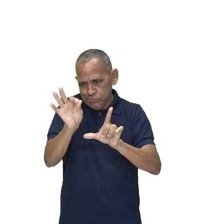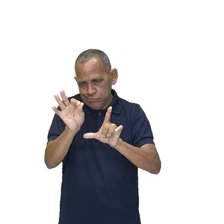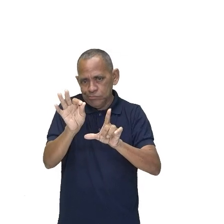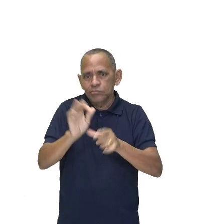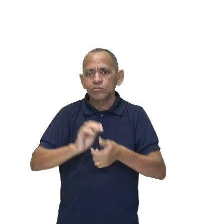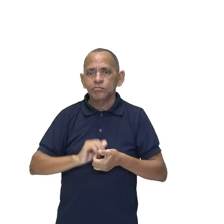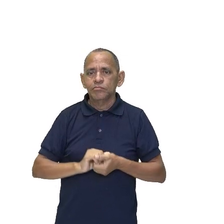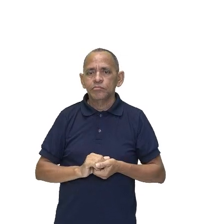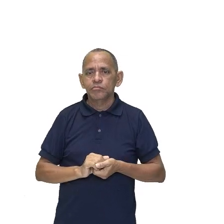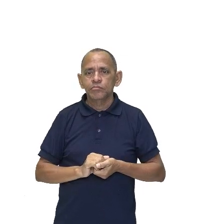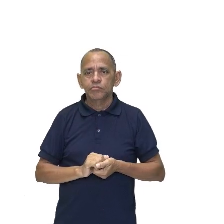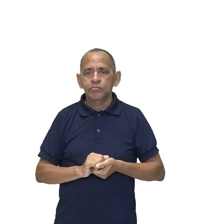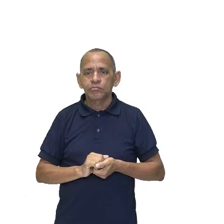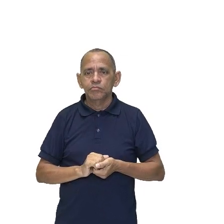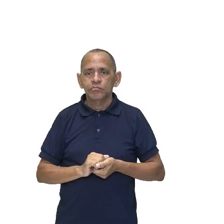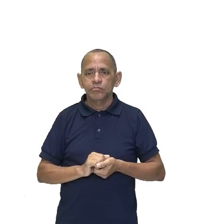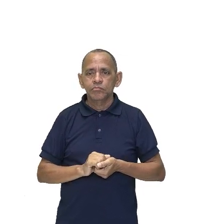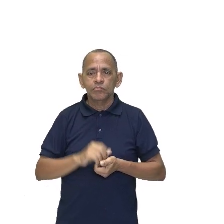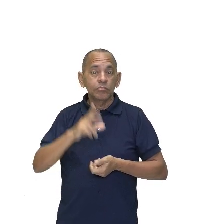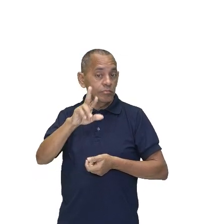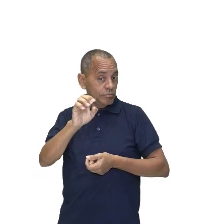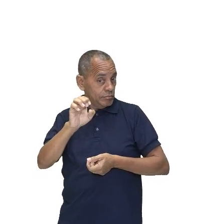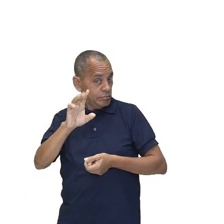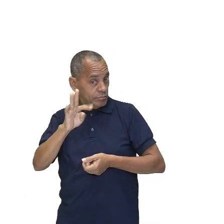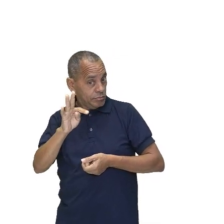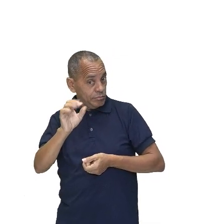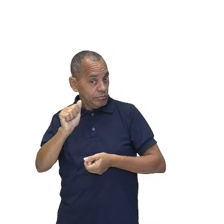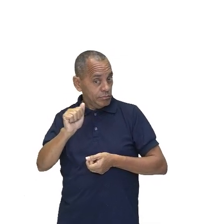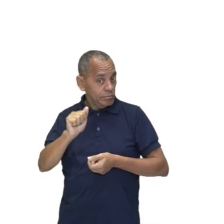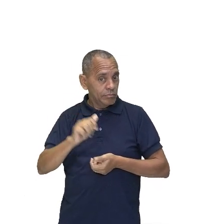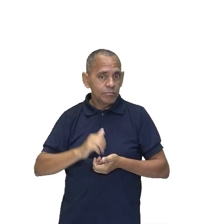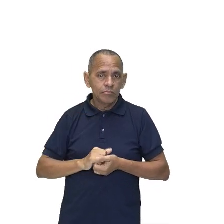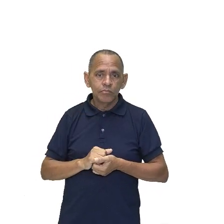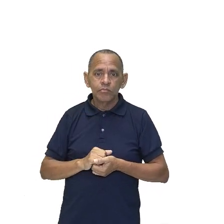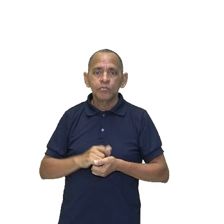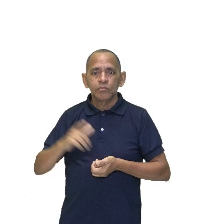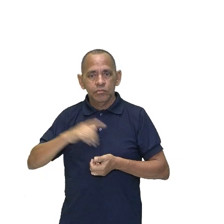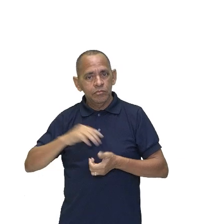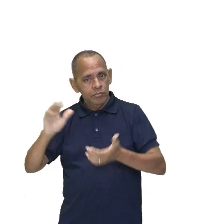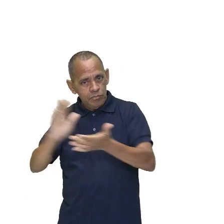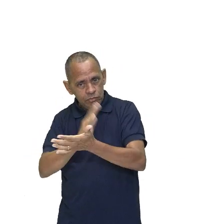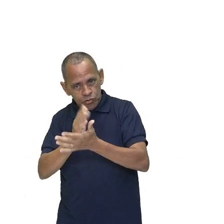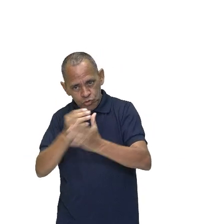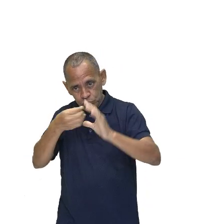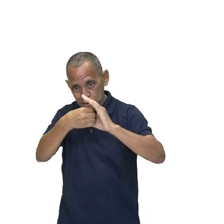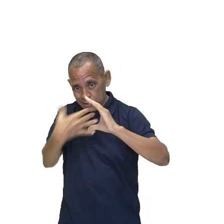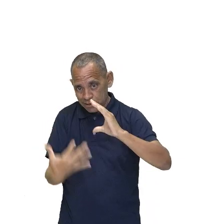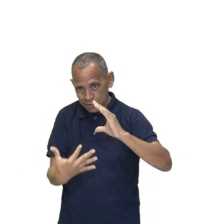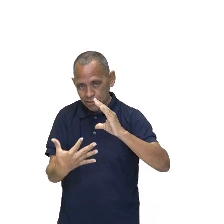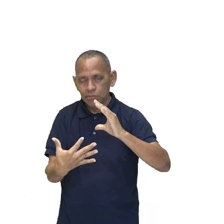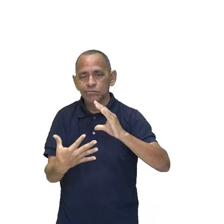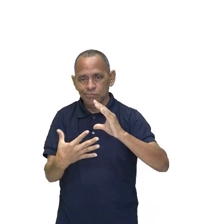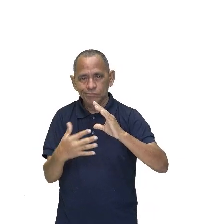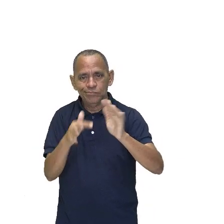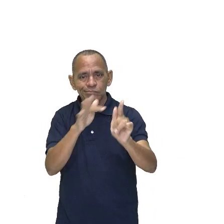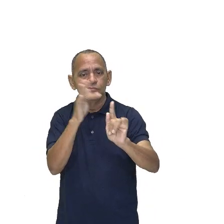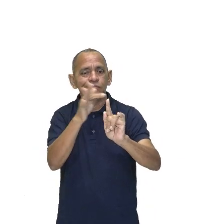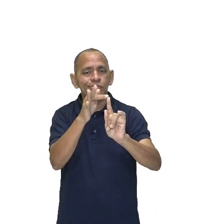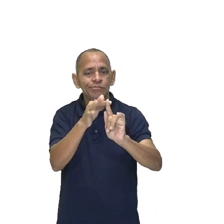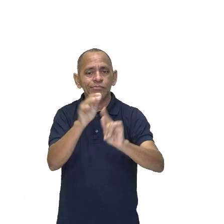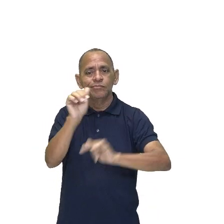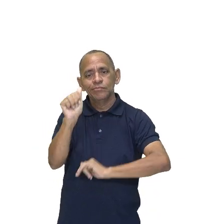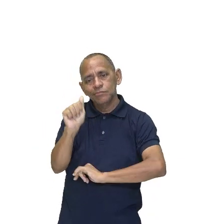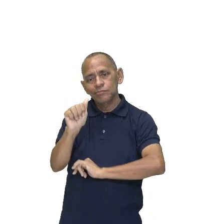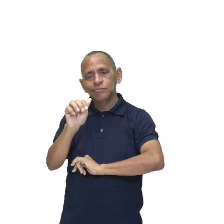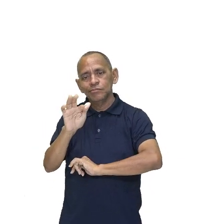ok? Com base nisso, então, a gente vai a algumas características da função afim. Nós vamos, então,